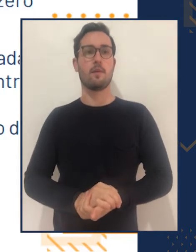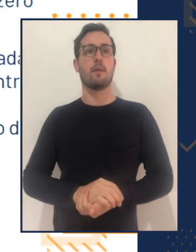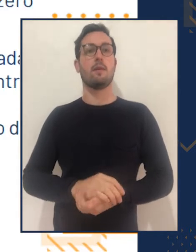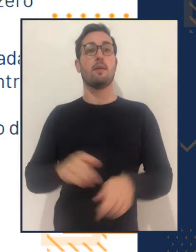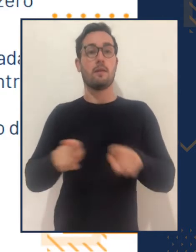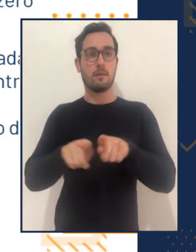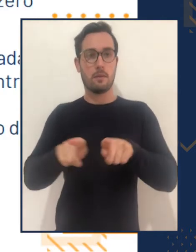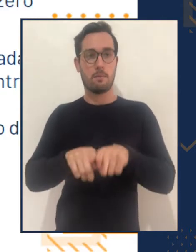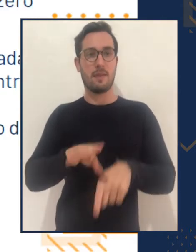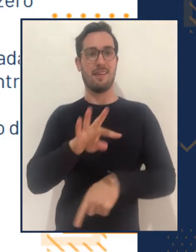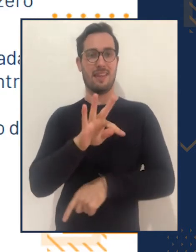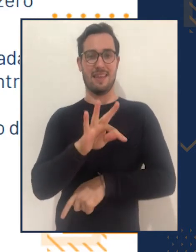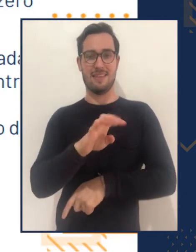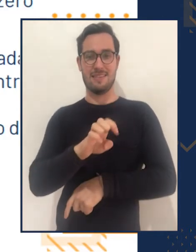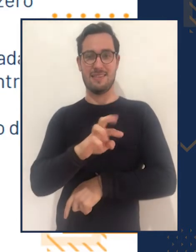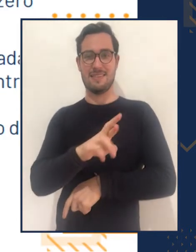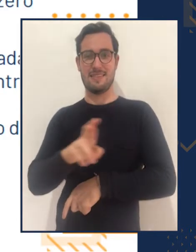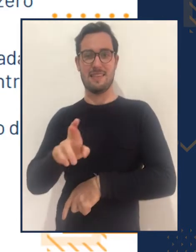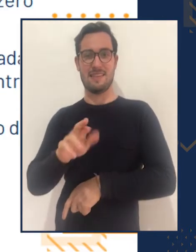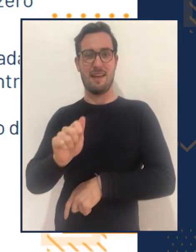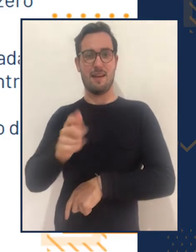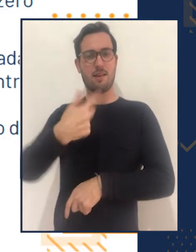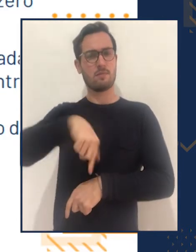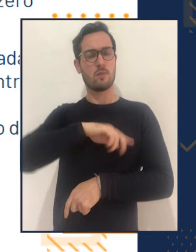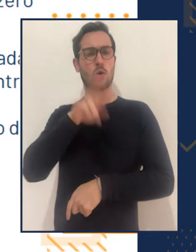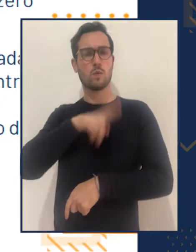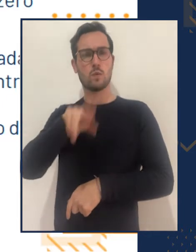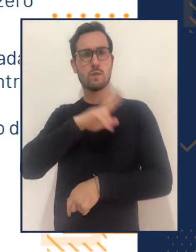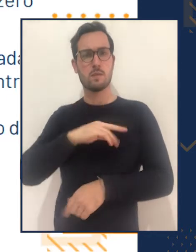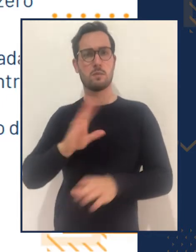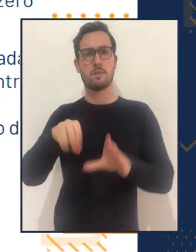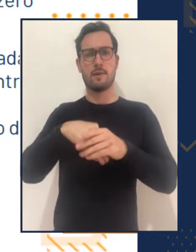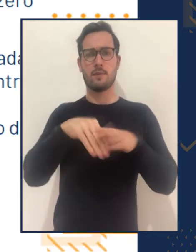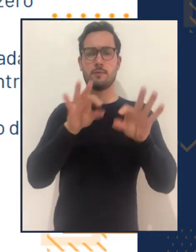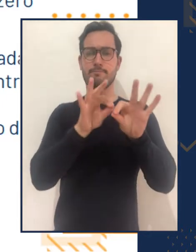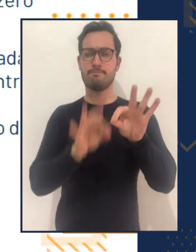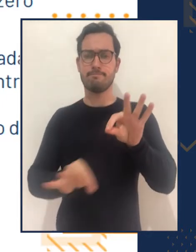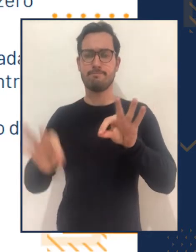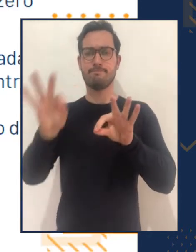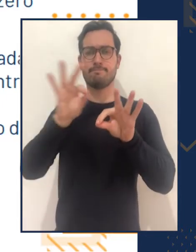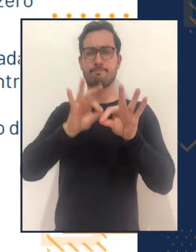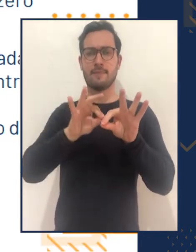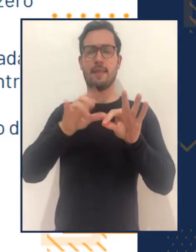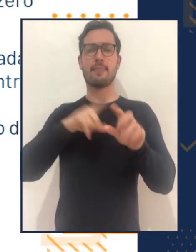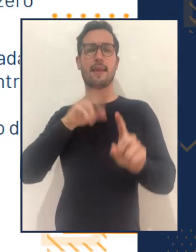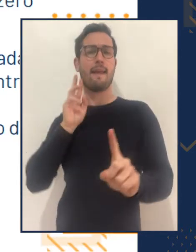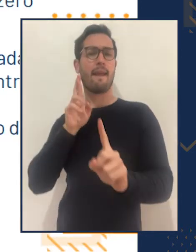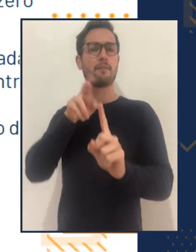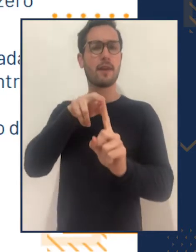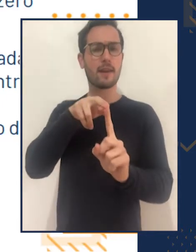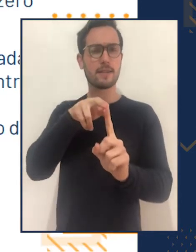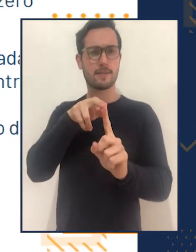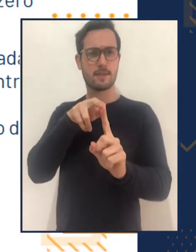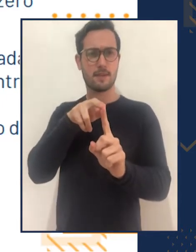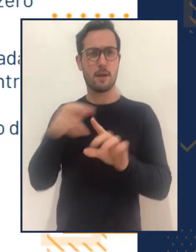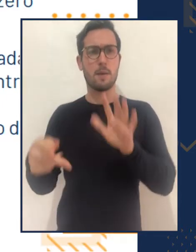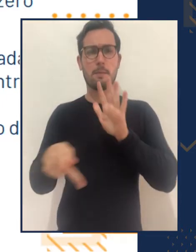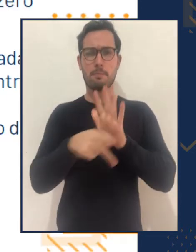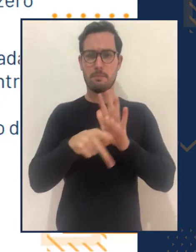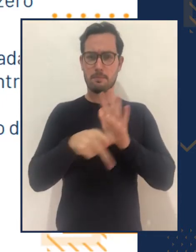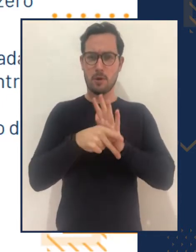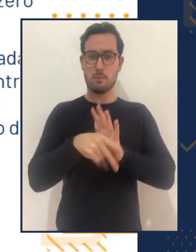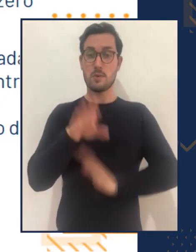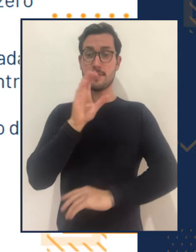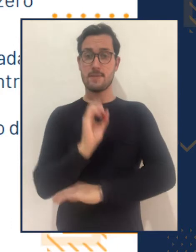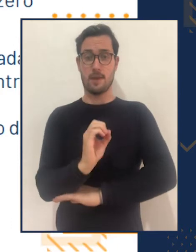E o terra, que é muito utilizado, né? Aqui a gente utiliza em circuitos elétricos para definir como uma referência, então um ponto